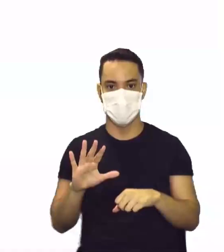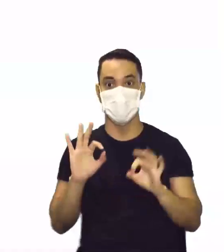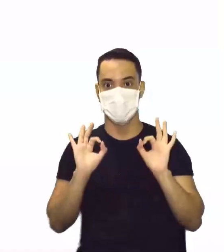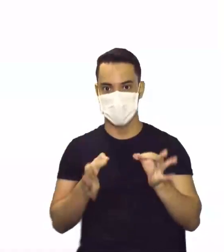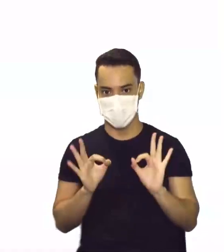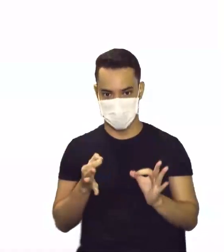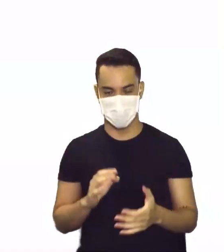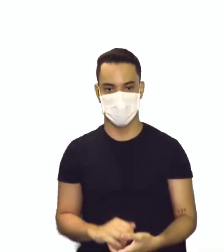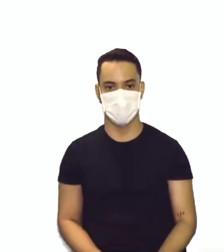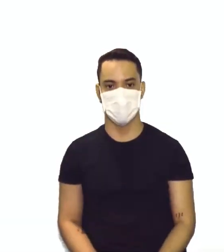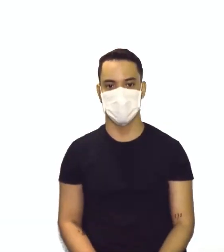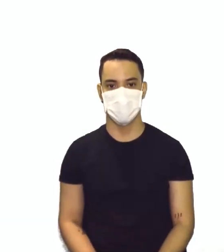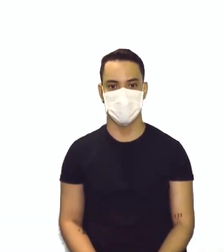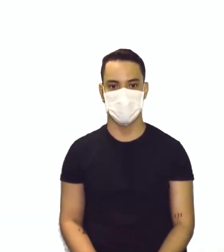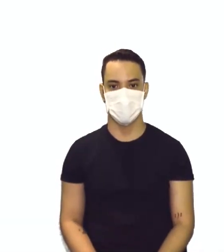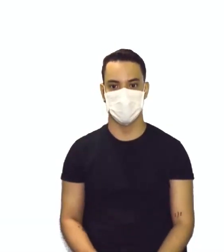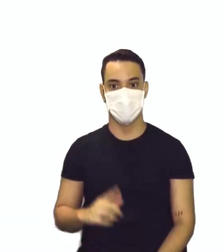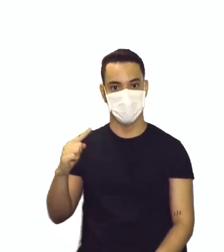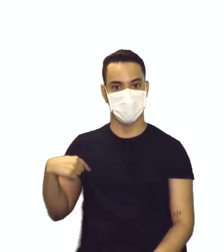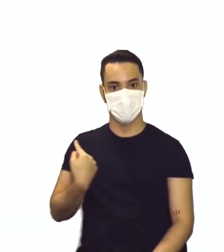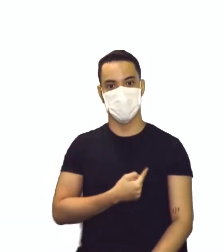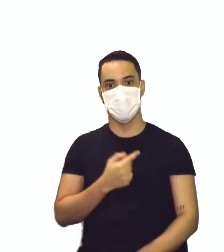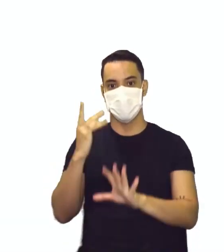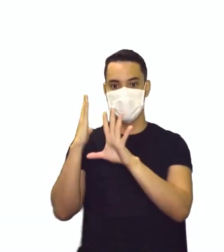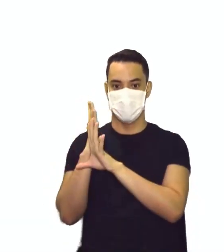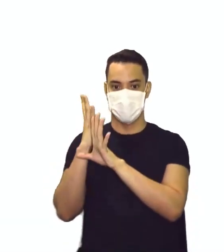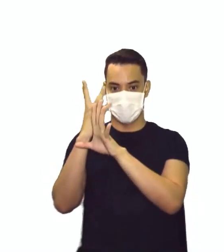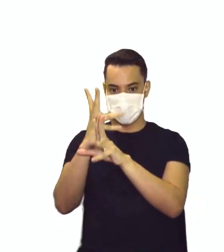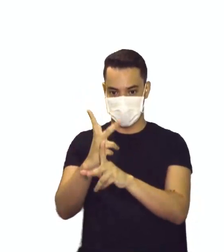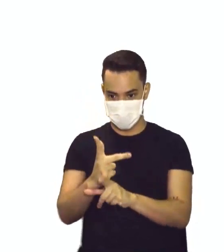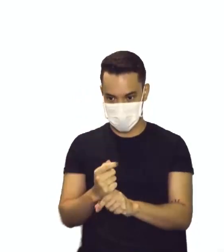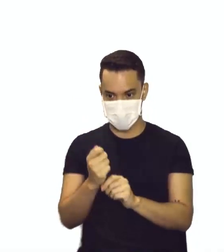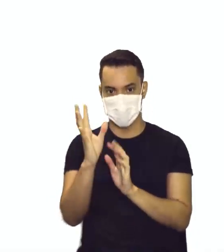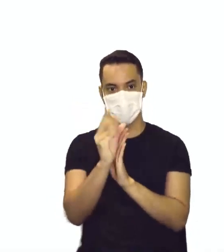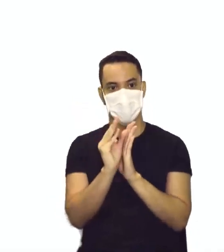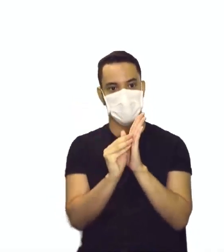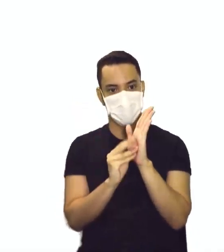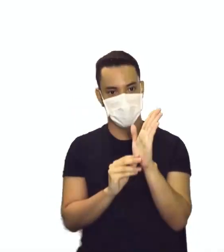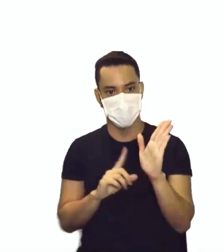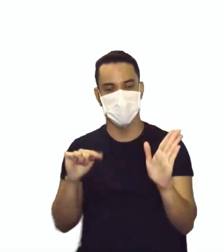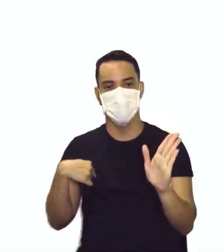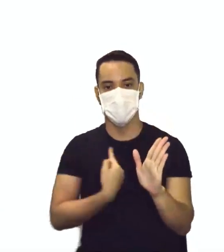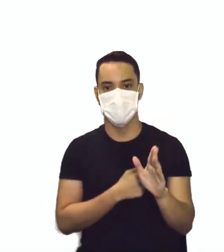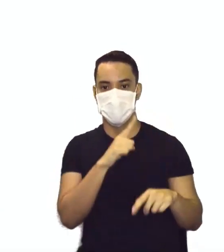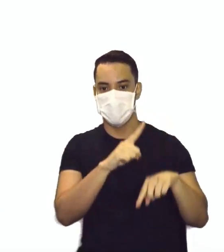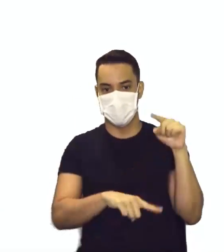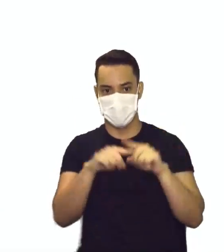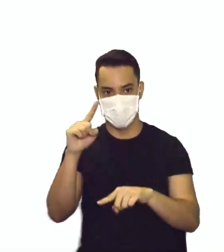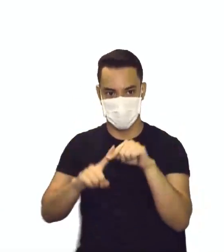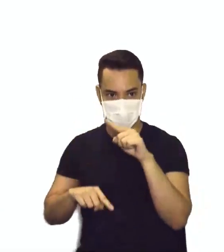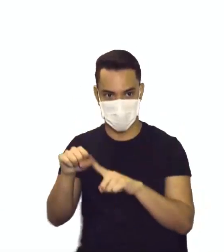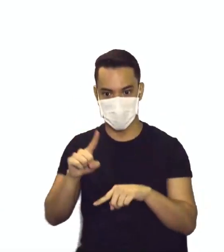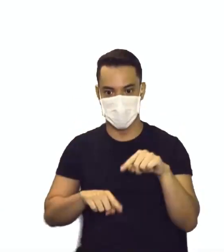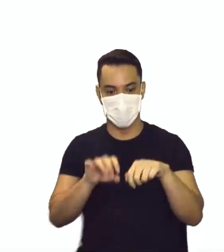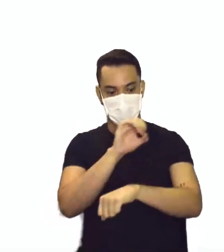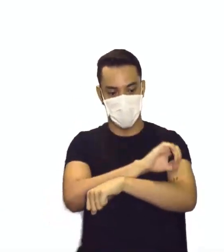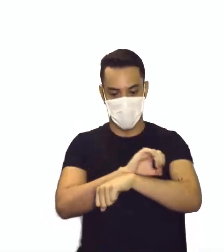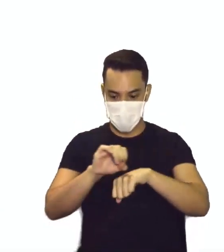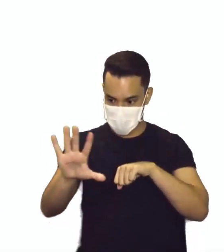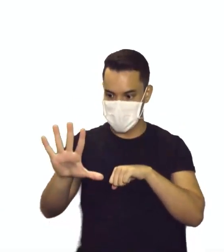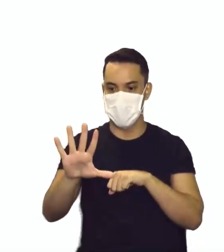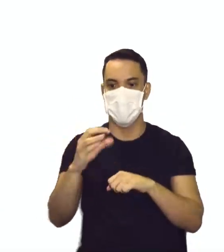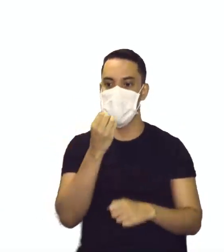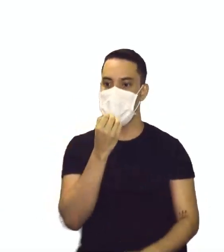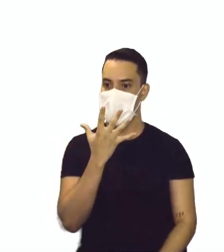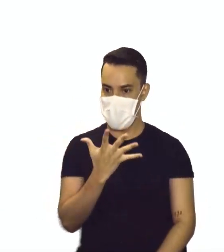ver? Olha só, na nossa revisão de conteúdo aqui, nós classificamos os materiais em condutores,